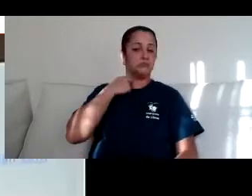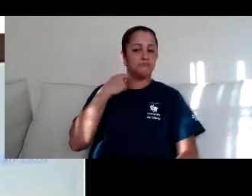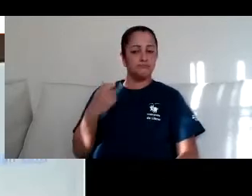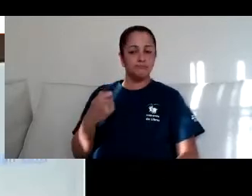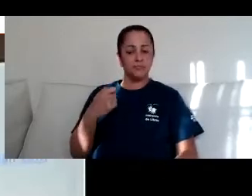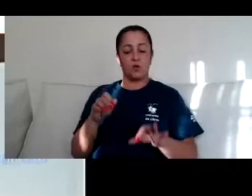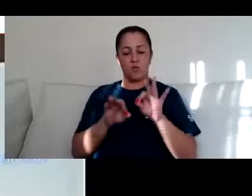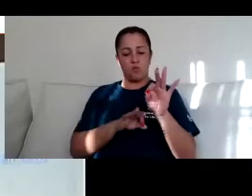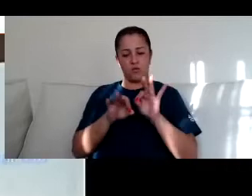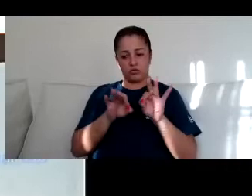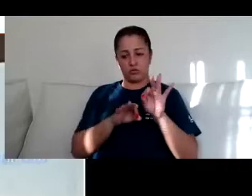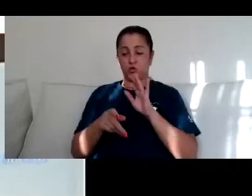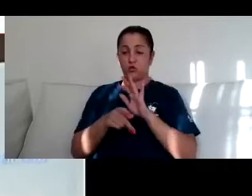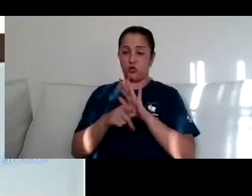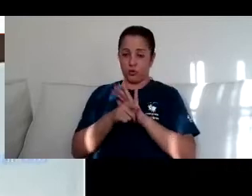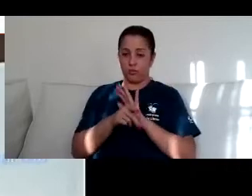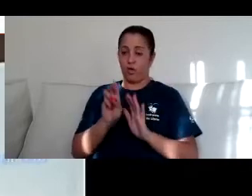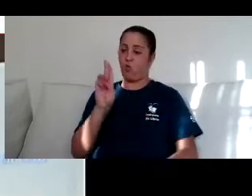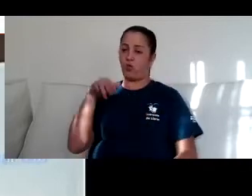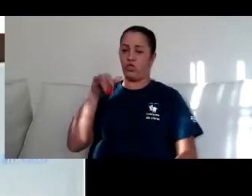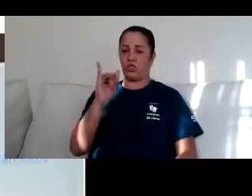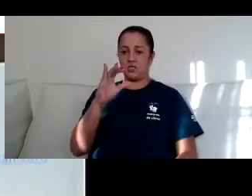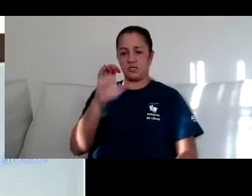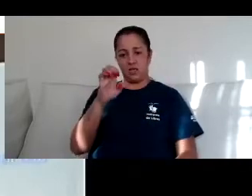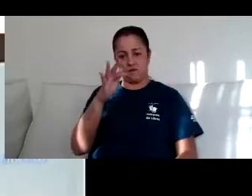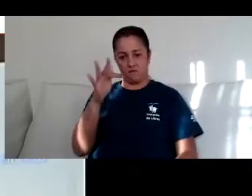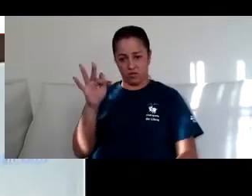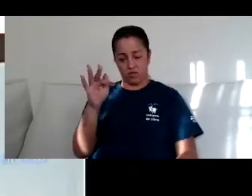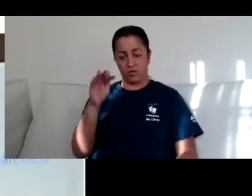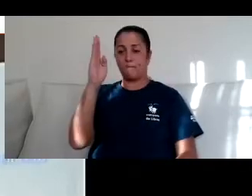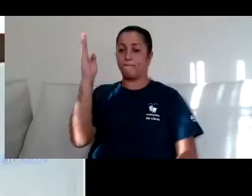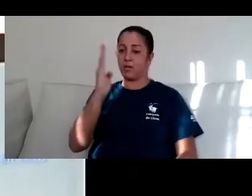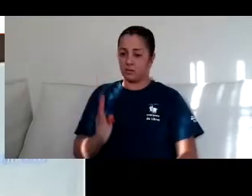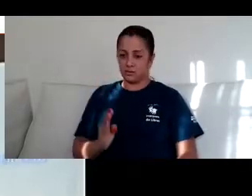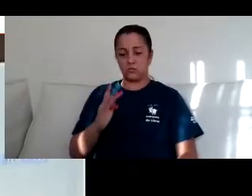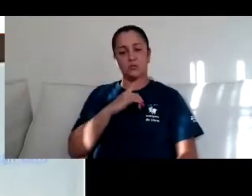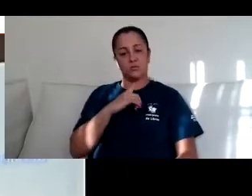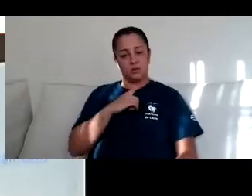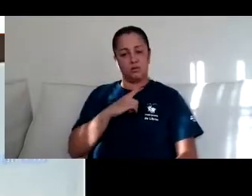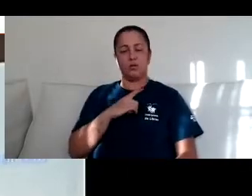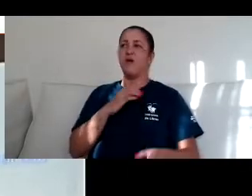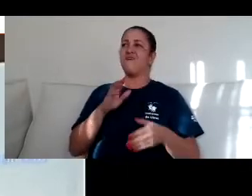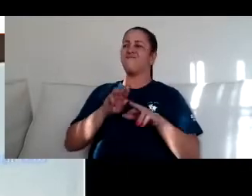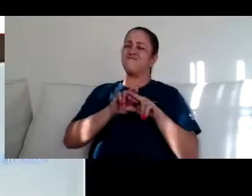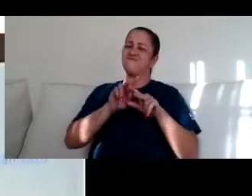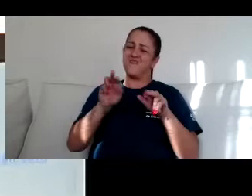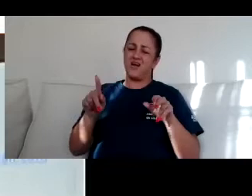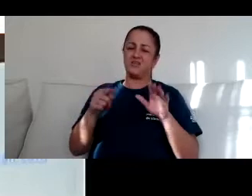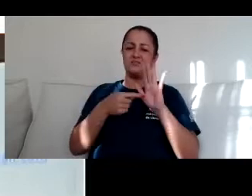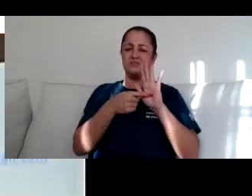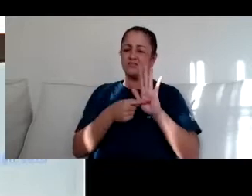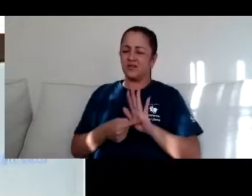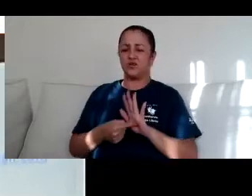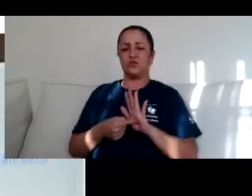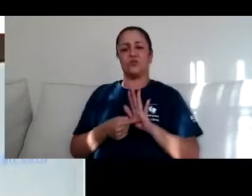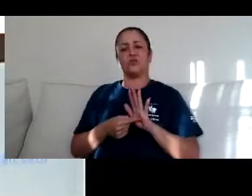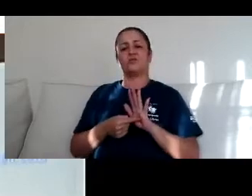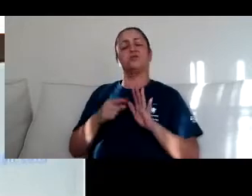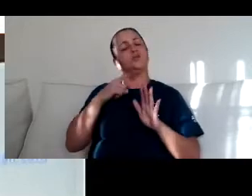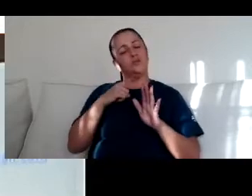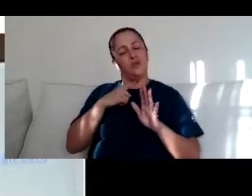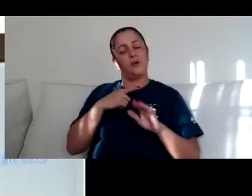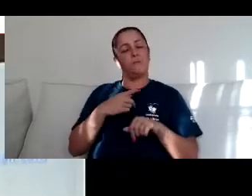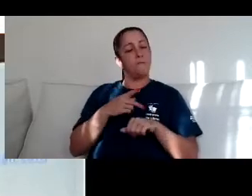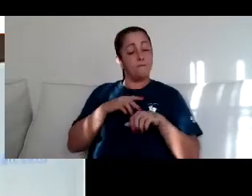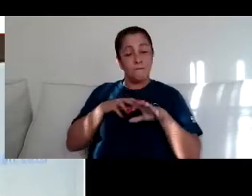Urbanos da Unicef Brasil, que dentre vários indicadores de vulnerabilidade social, buscava diminuir